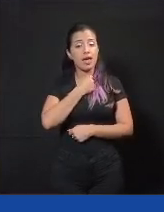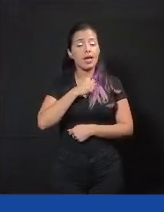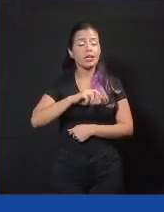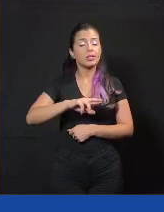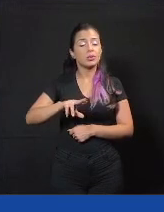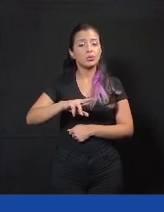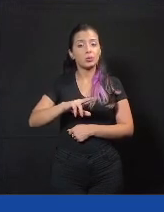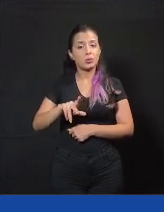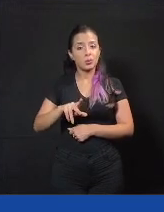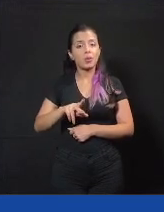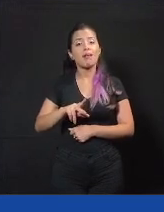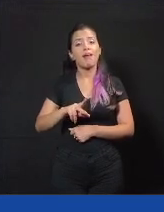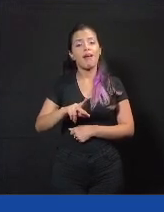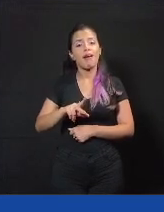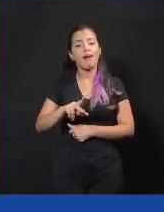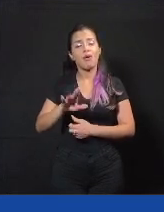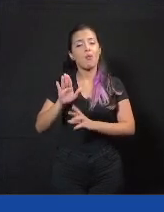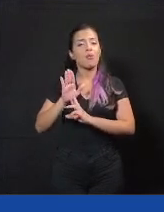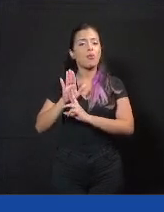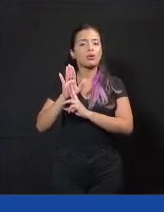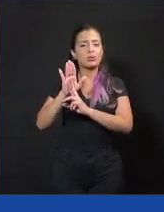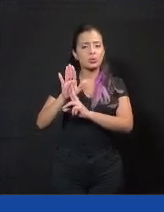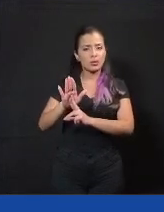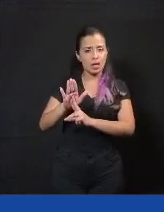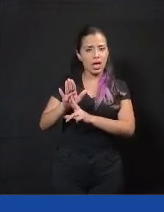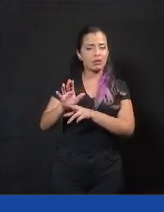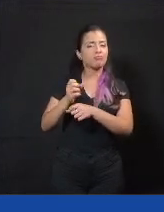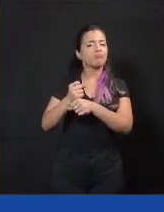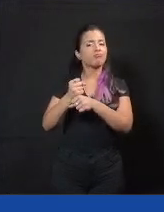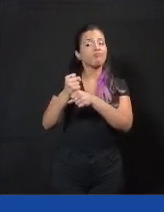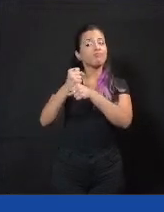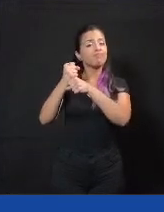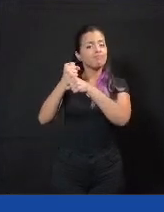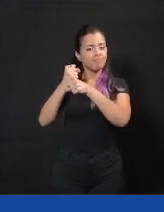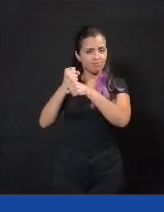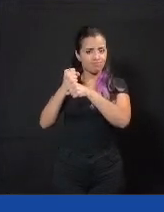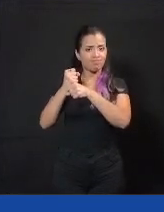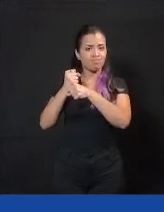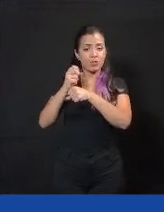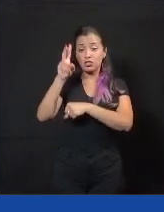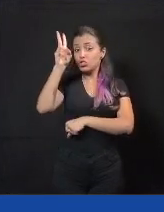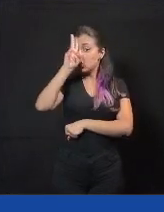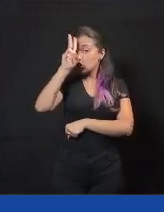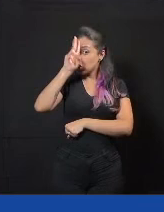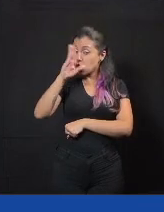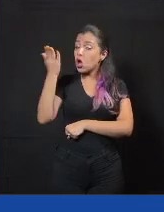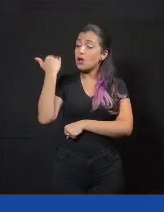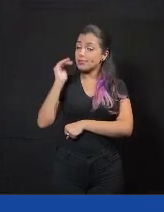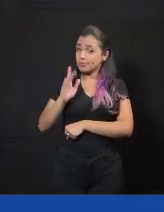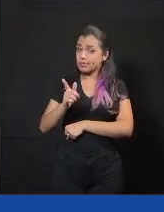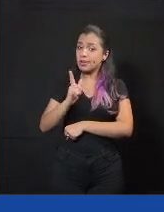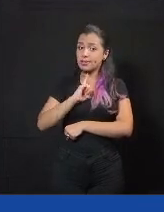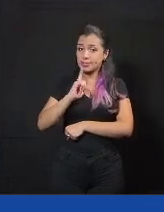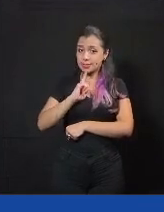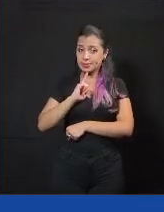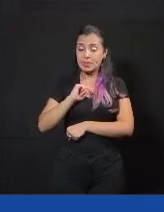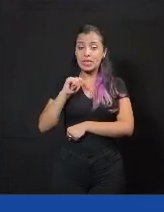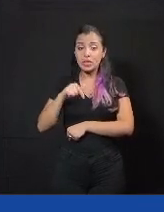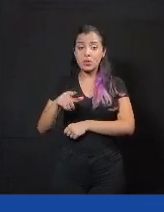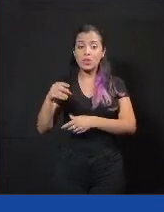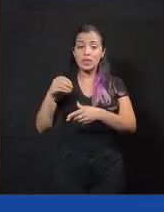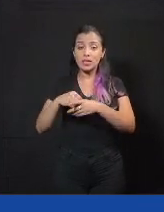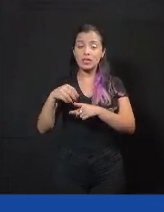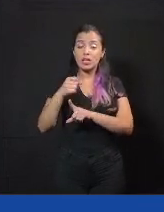méritos, ela é o resultado de uma construção histórica, e essa construção está no alicerce da sociedade brasileira. Por isso